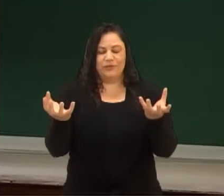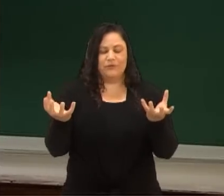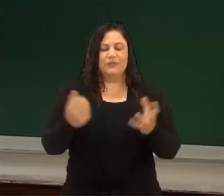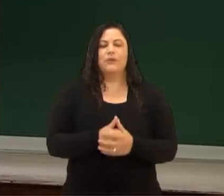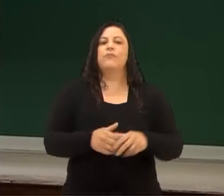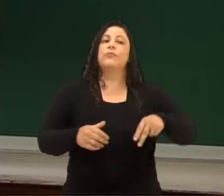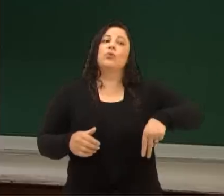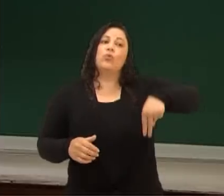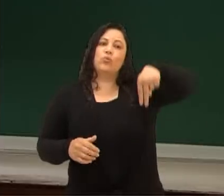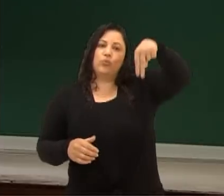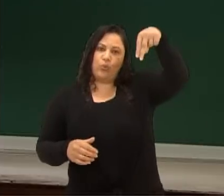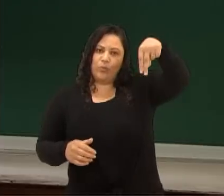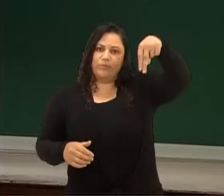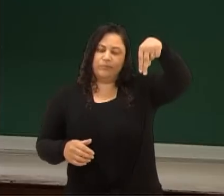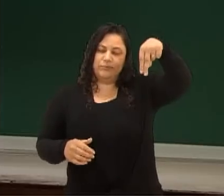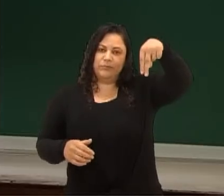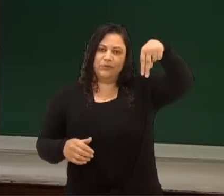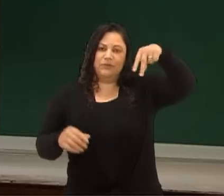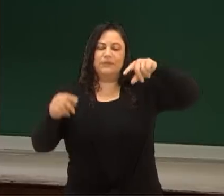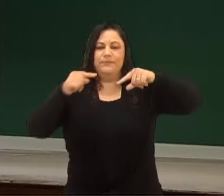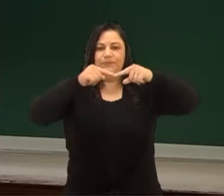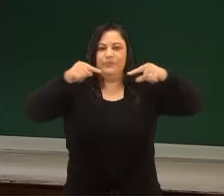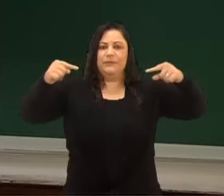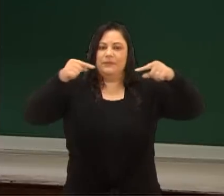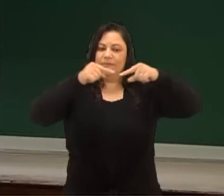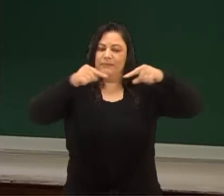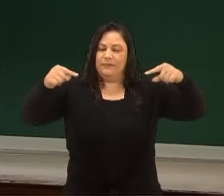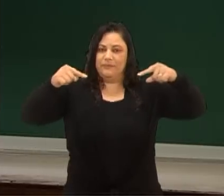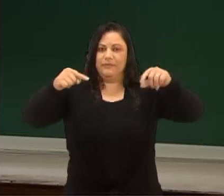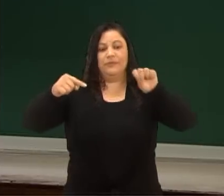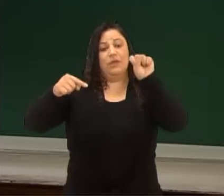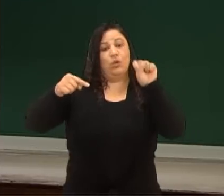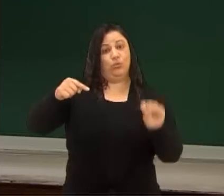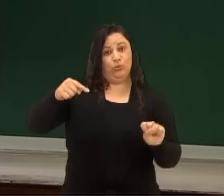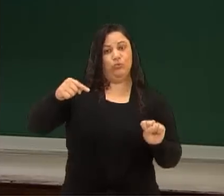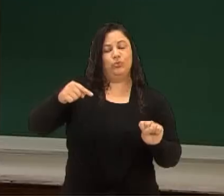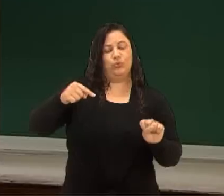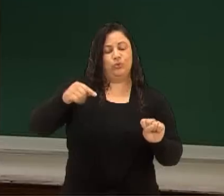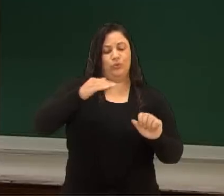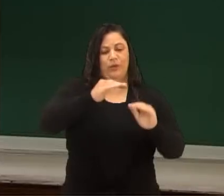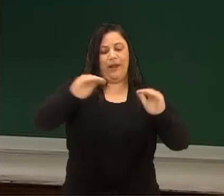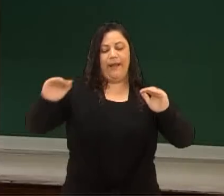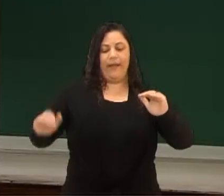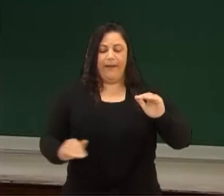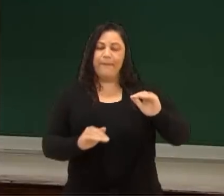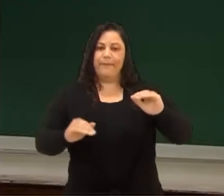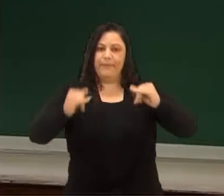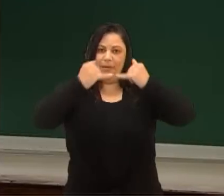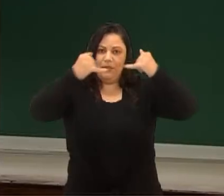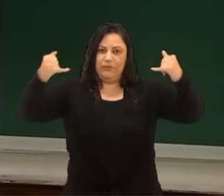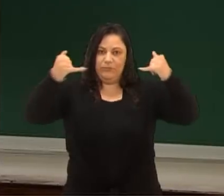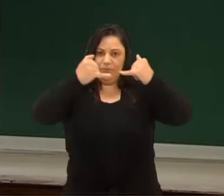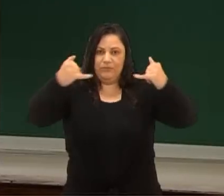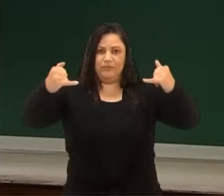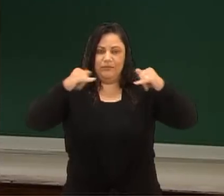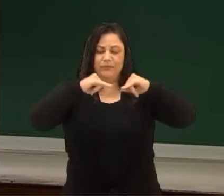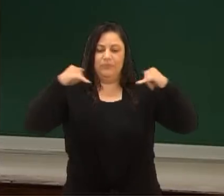norte, acima da linha do Equador, e o hemisfério sul, as terras que estão localizadas abaixo da linha do